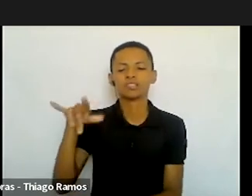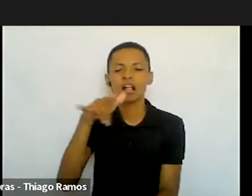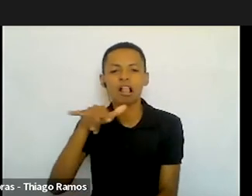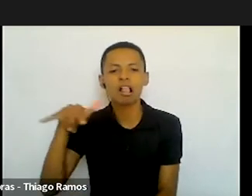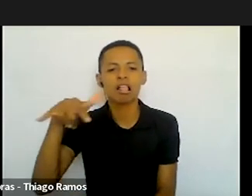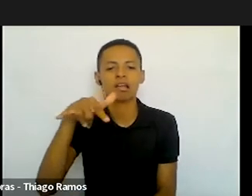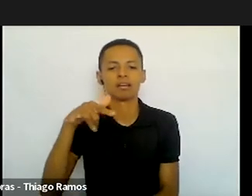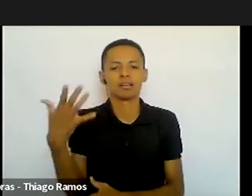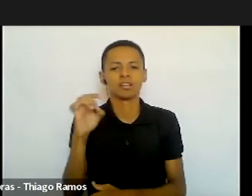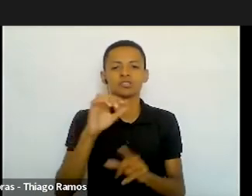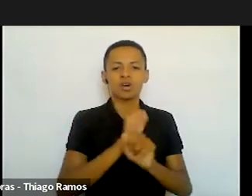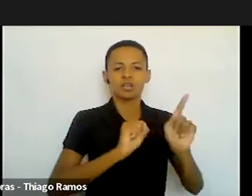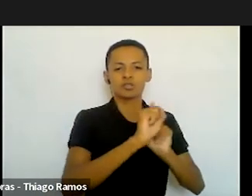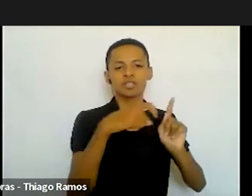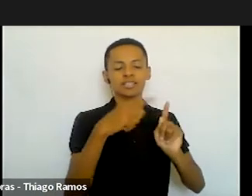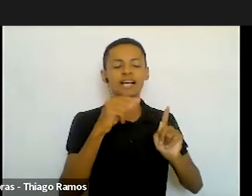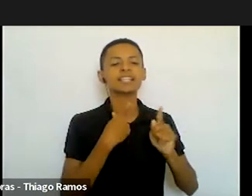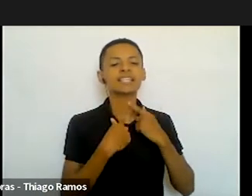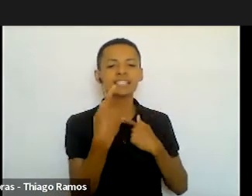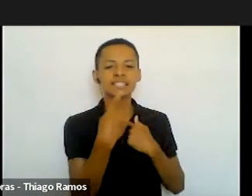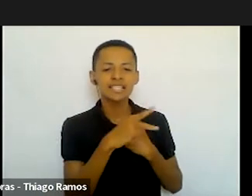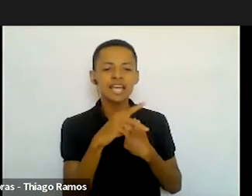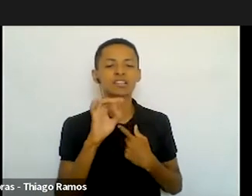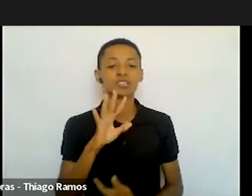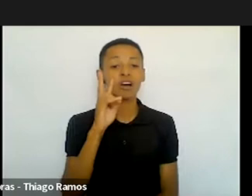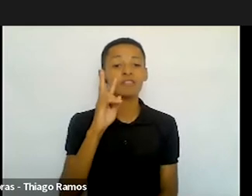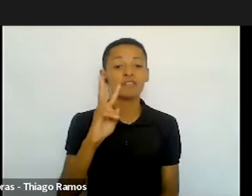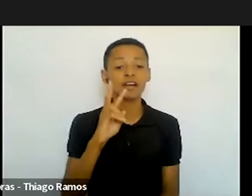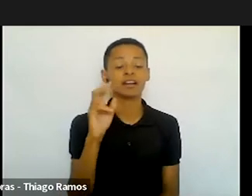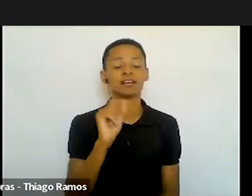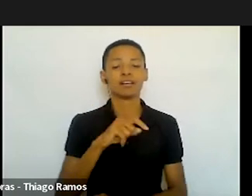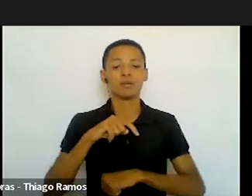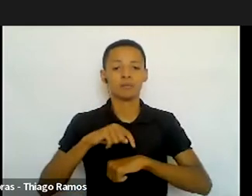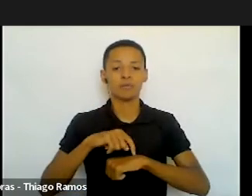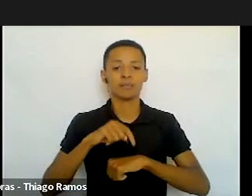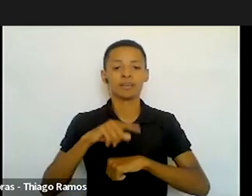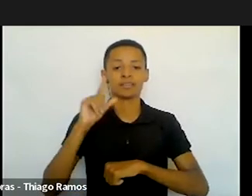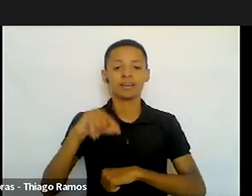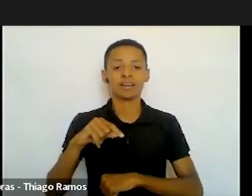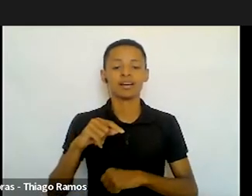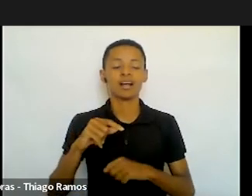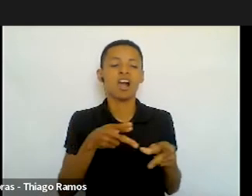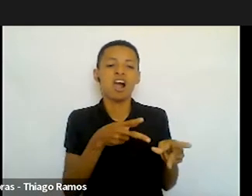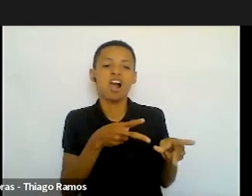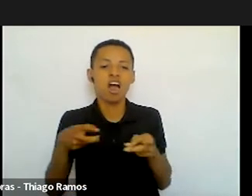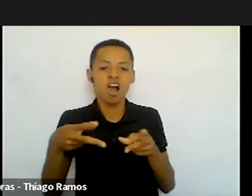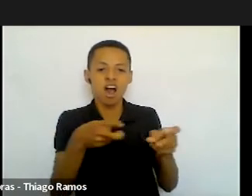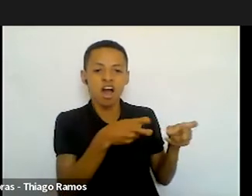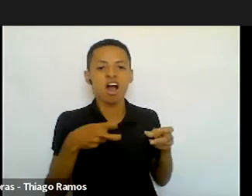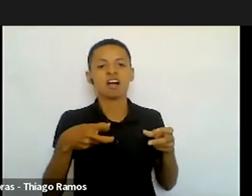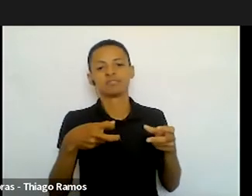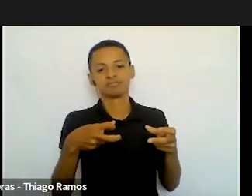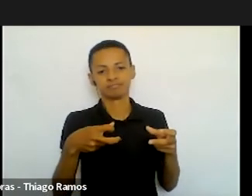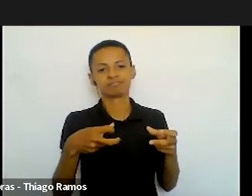da sociedade, onde só enxerga o território no sentido de exploração